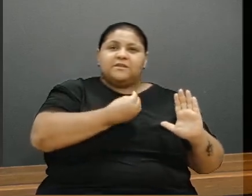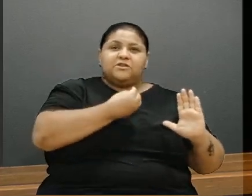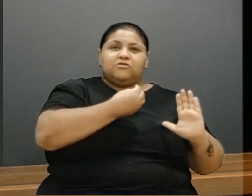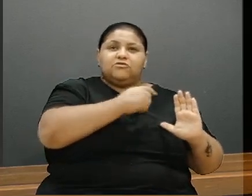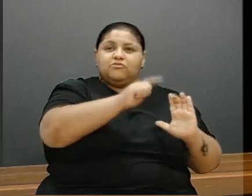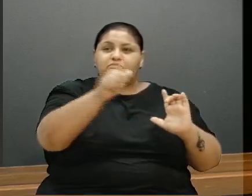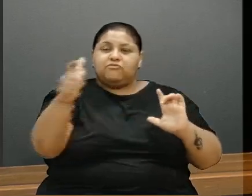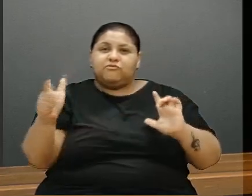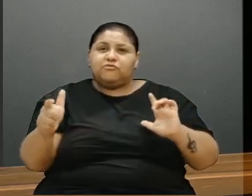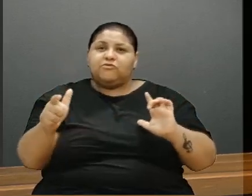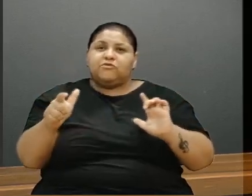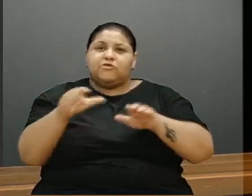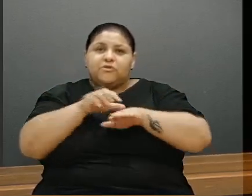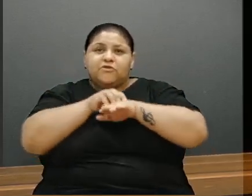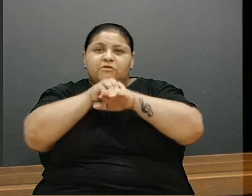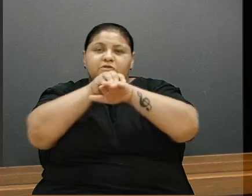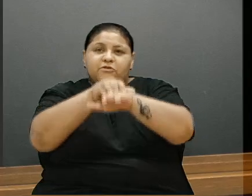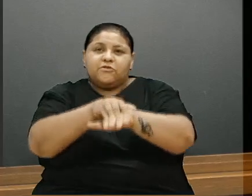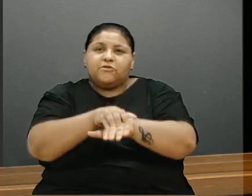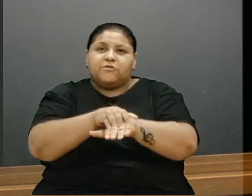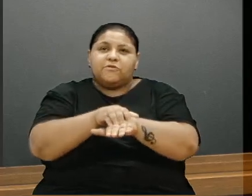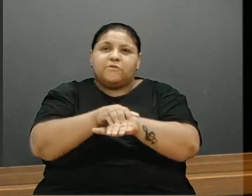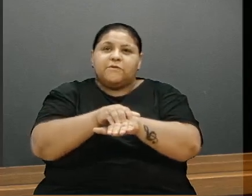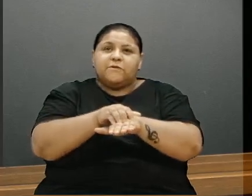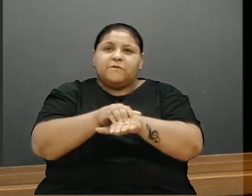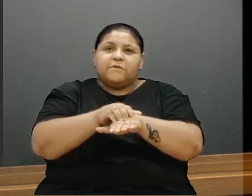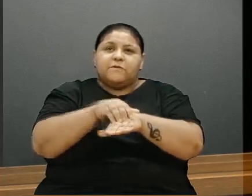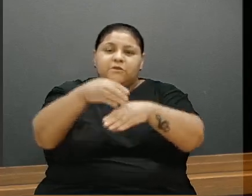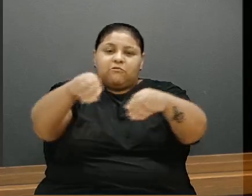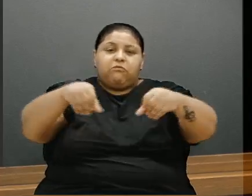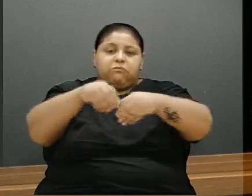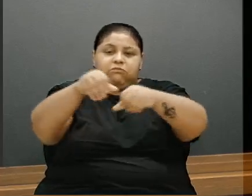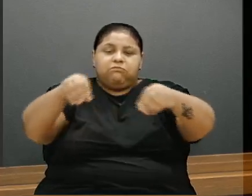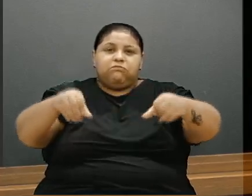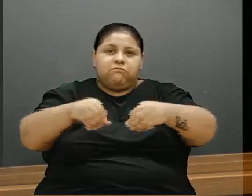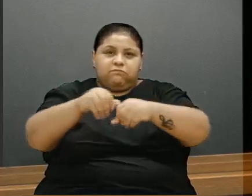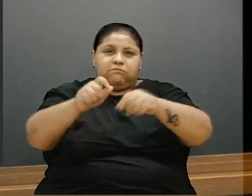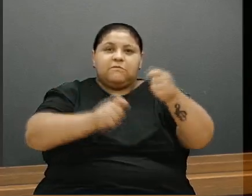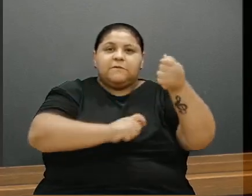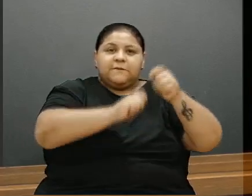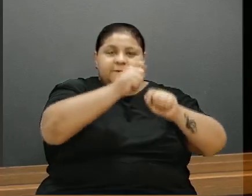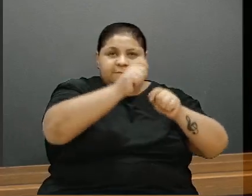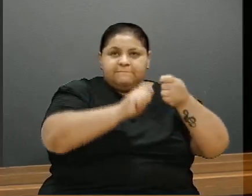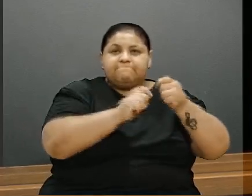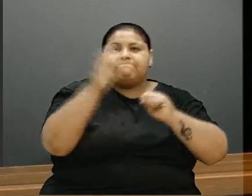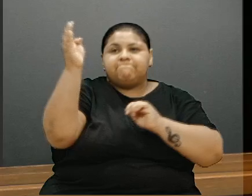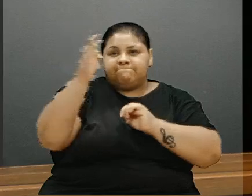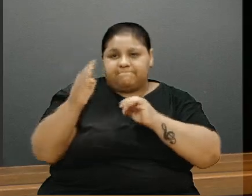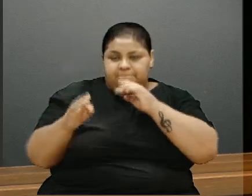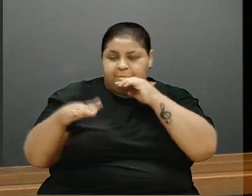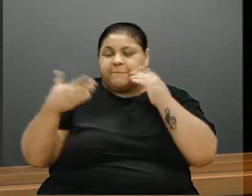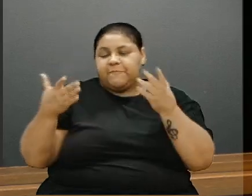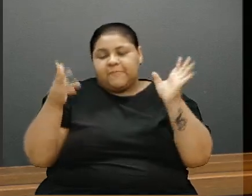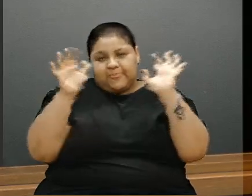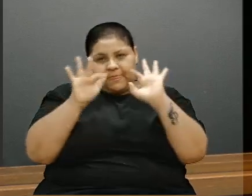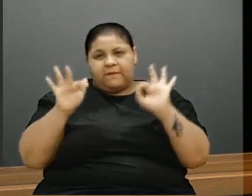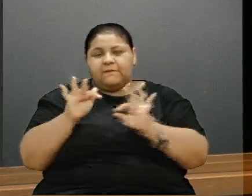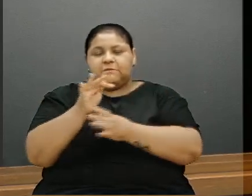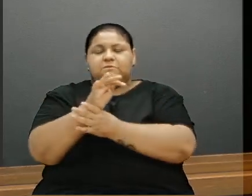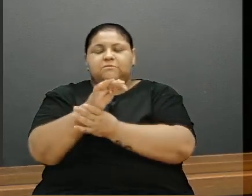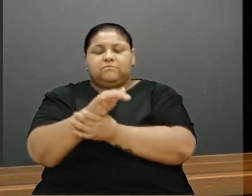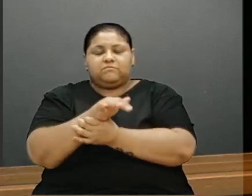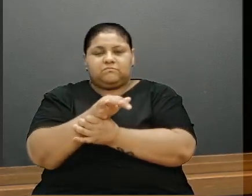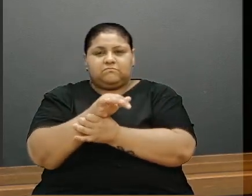que são compradas para transporte de grãos, com reestabelecimento da empresa pública de grãos do Brasil. Então, eu fico muito feliz com os dados